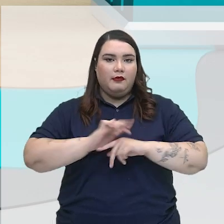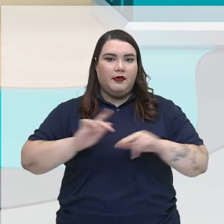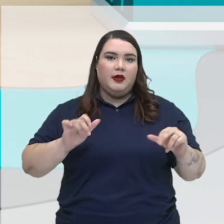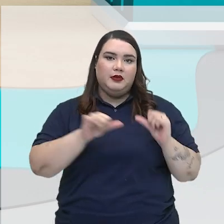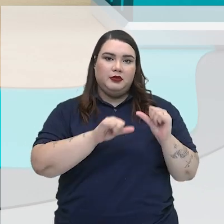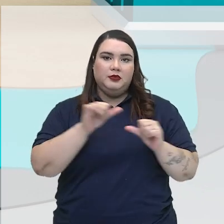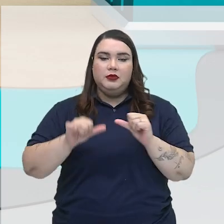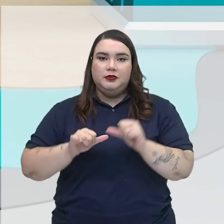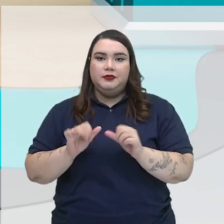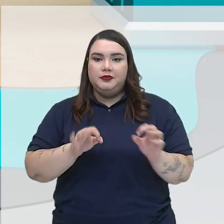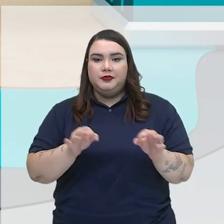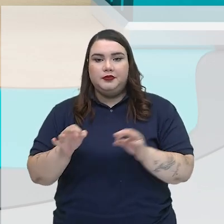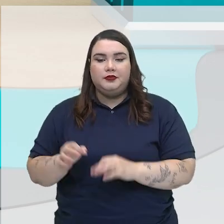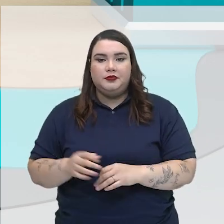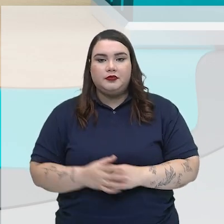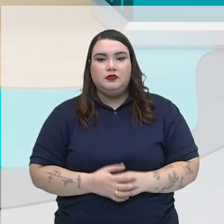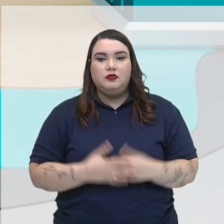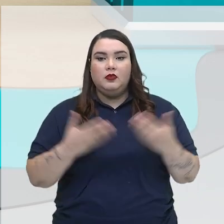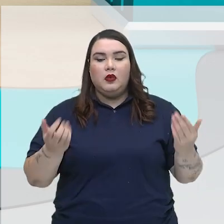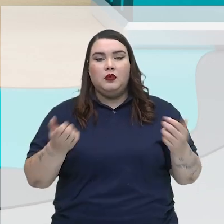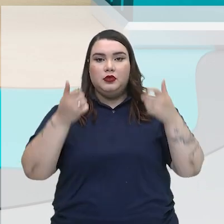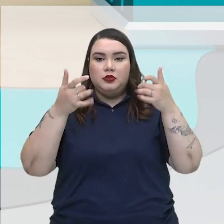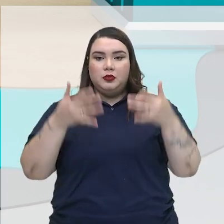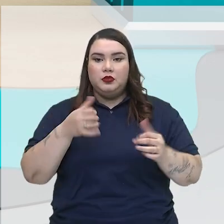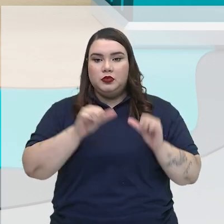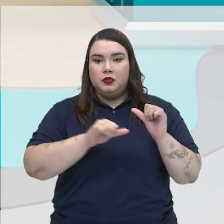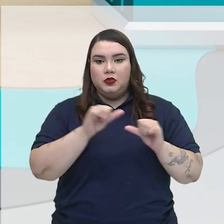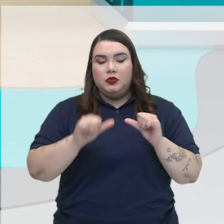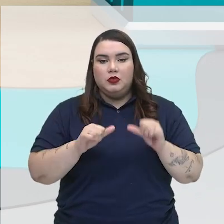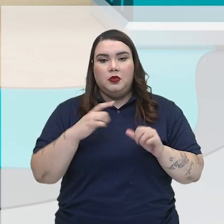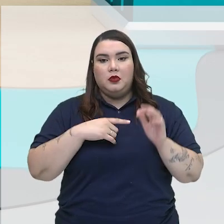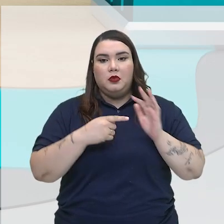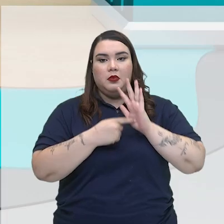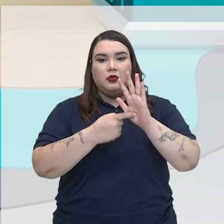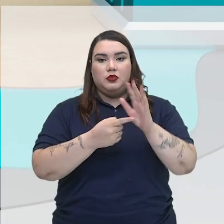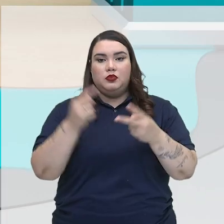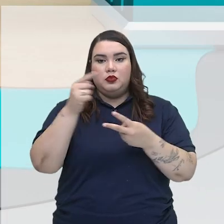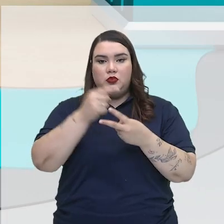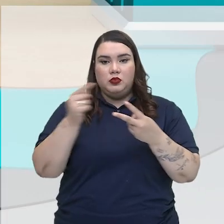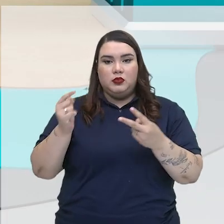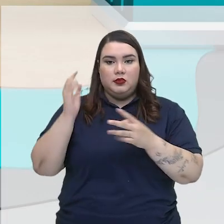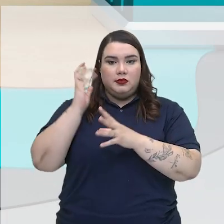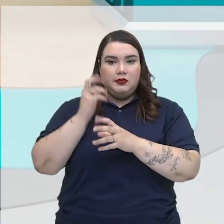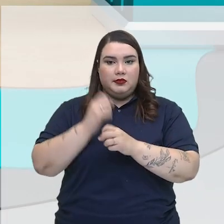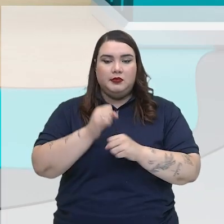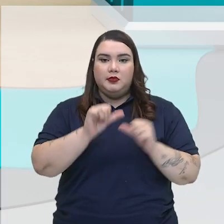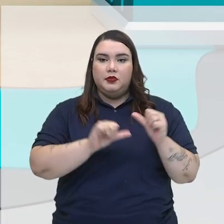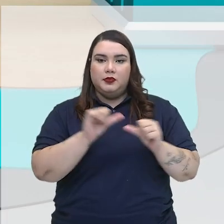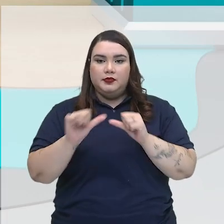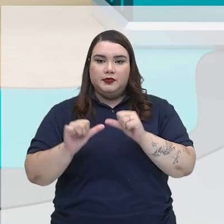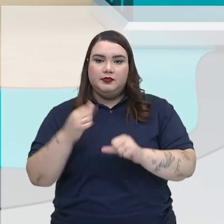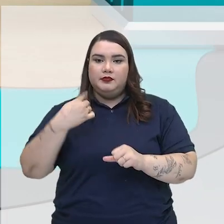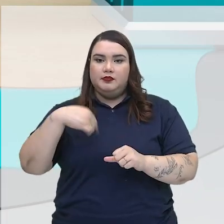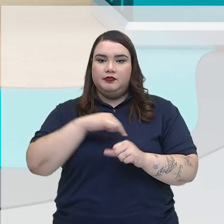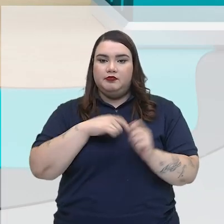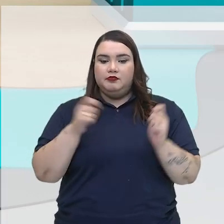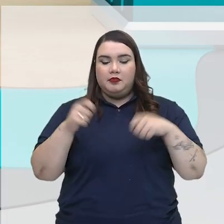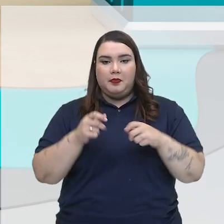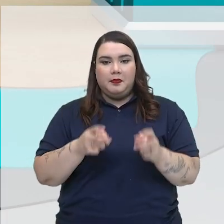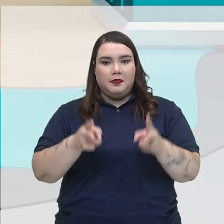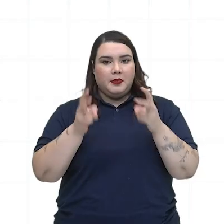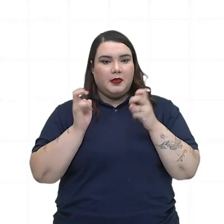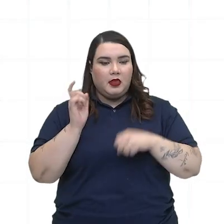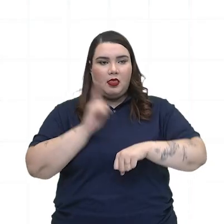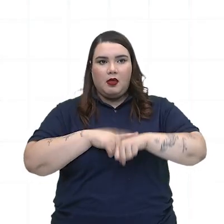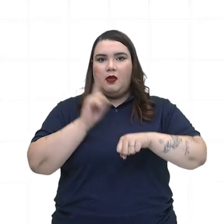falando de mudança, vamos citar relembrar duas mudanças que a gente consegue perceber logo de imediato,